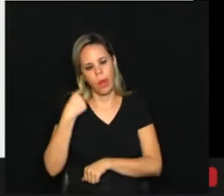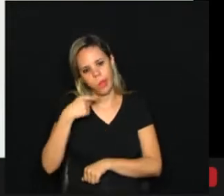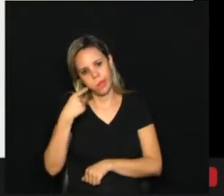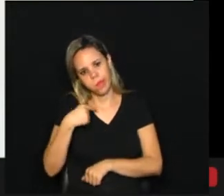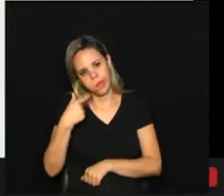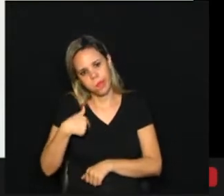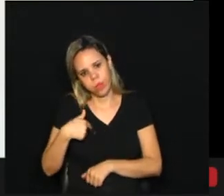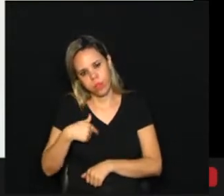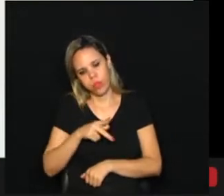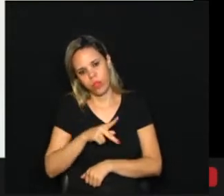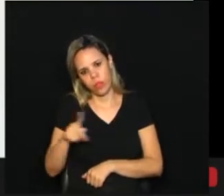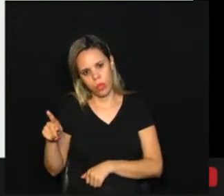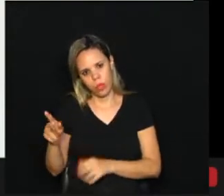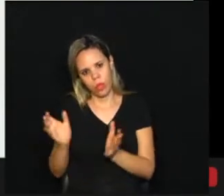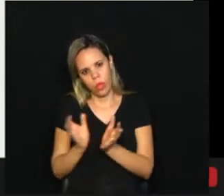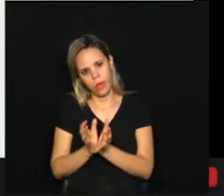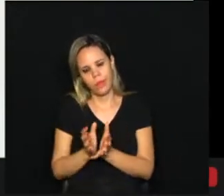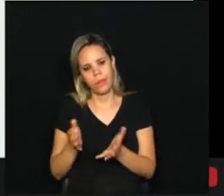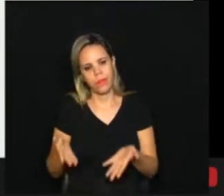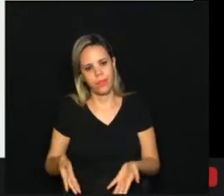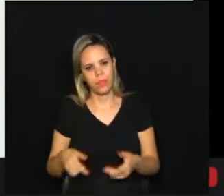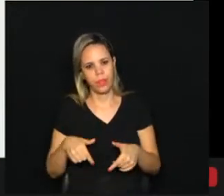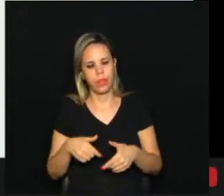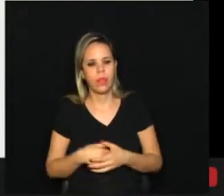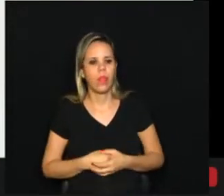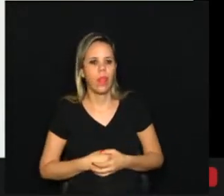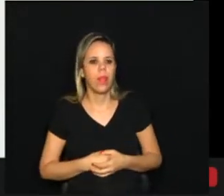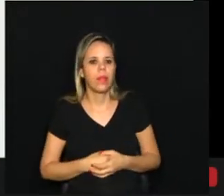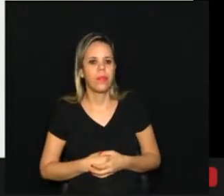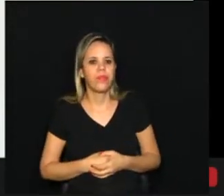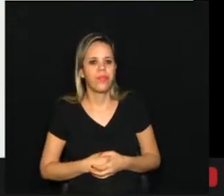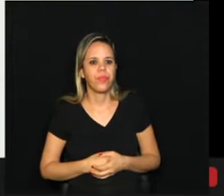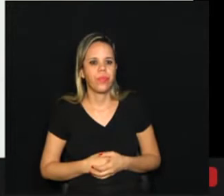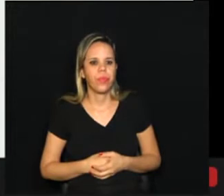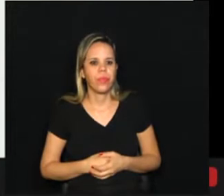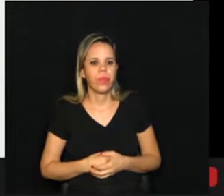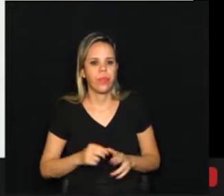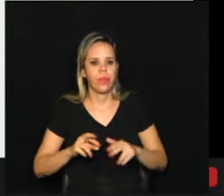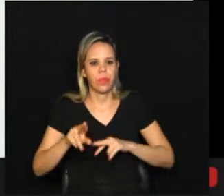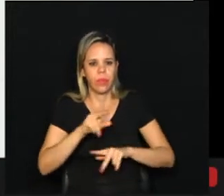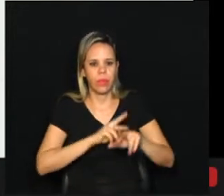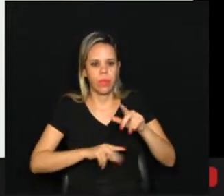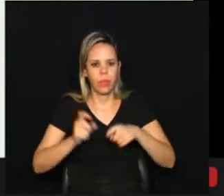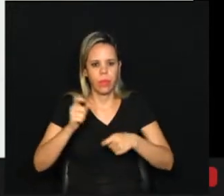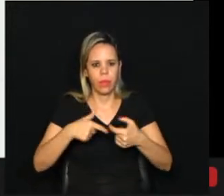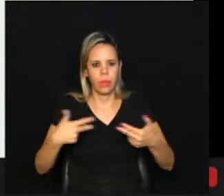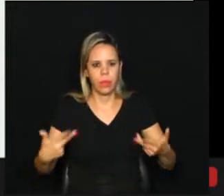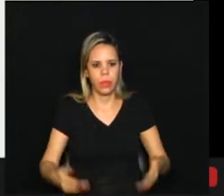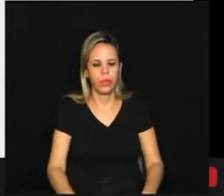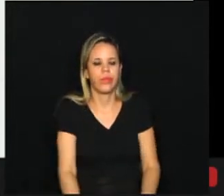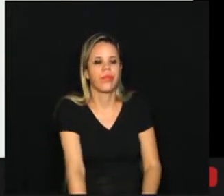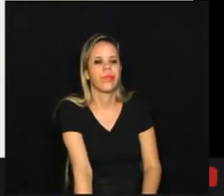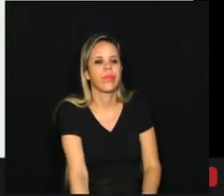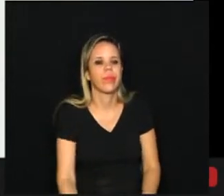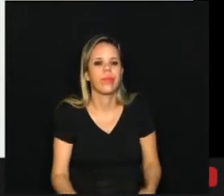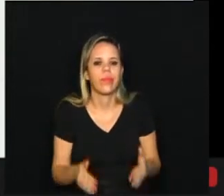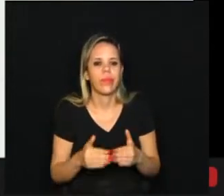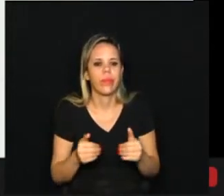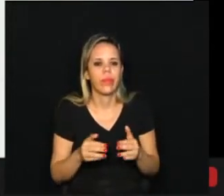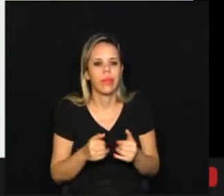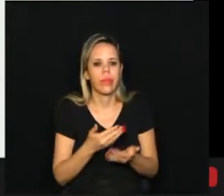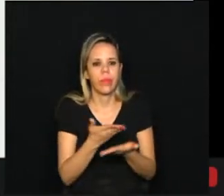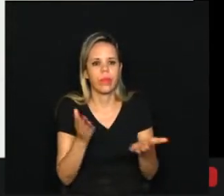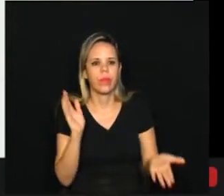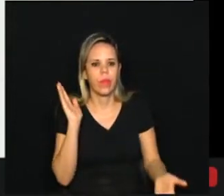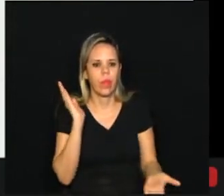advogada e presidente da comissão da diversidade sexual e pedir para que a senhora